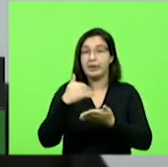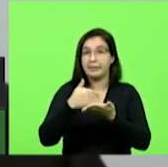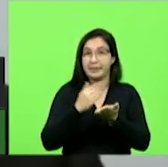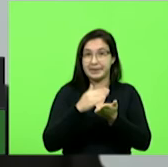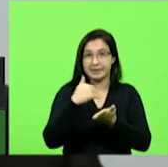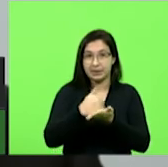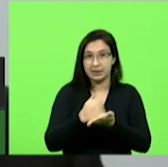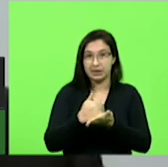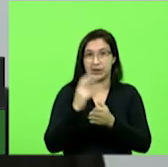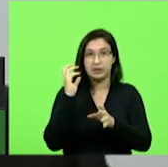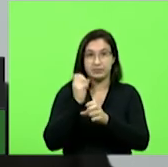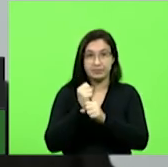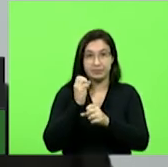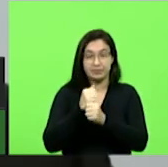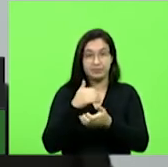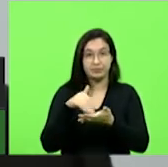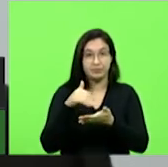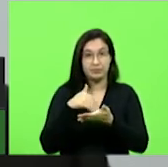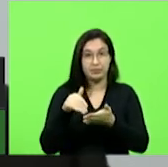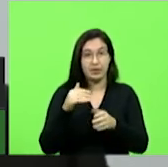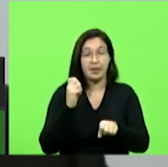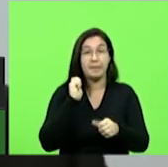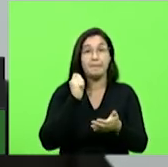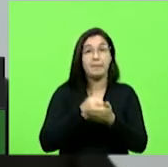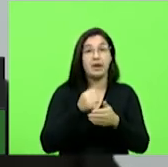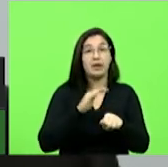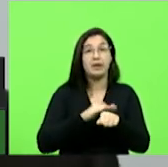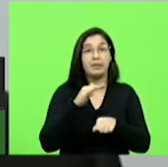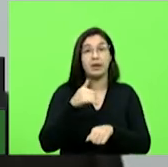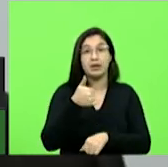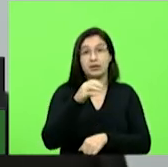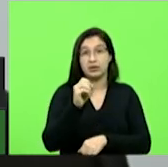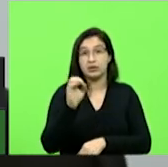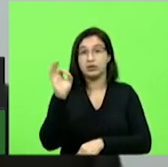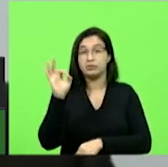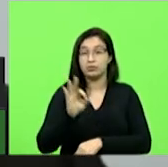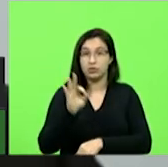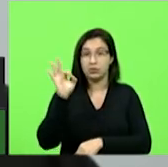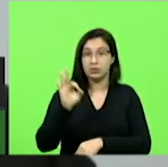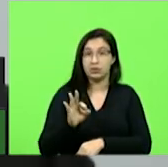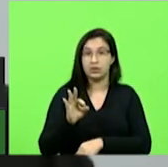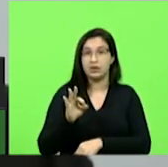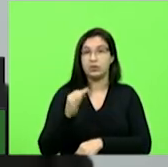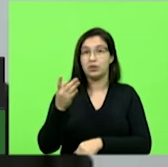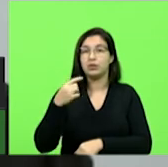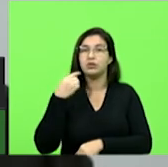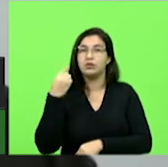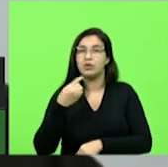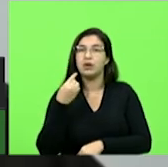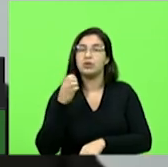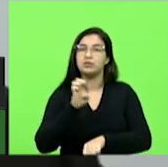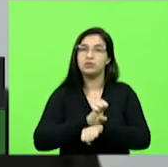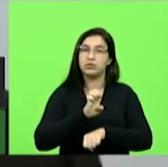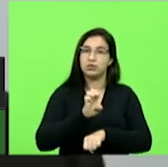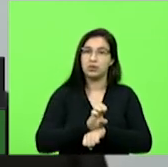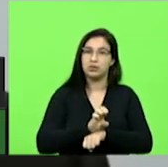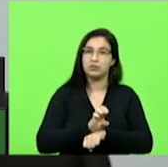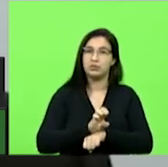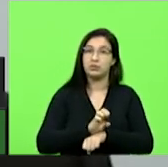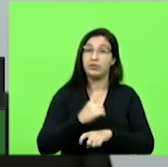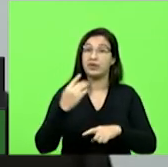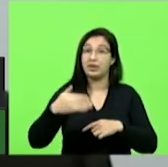mais 10% de sucumbência para o advogado do Estado. Quando ele vai e é